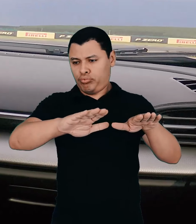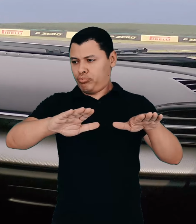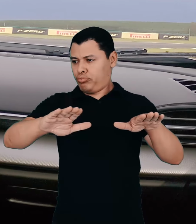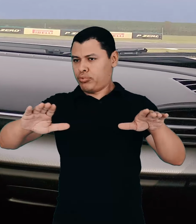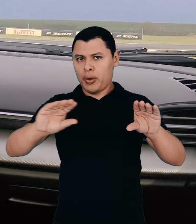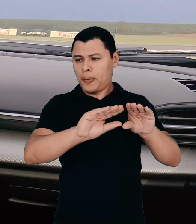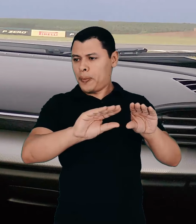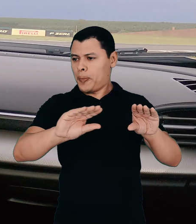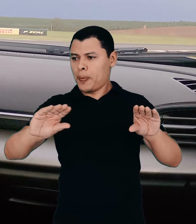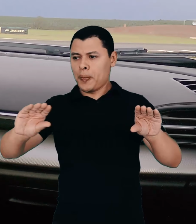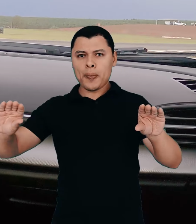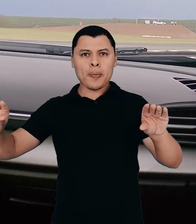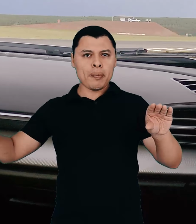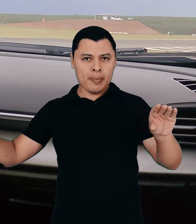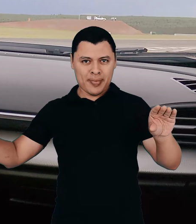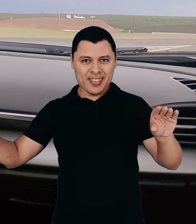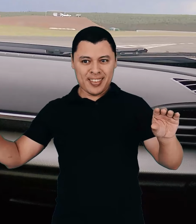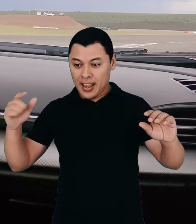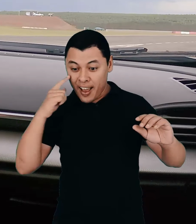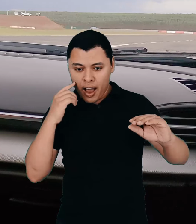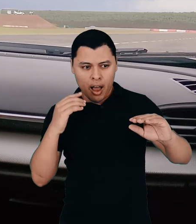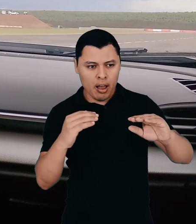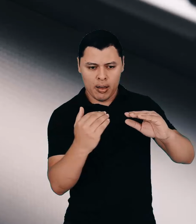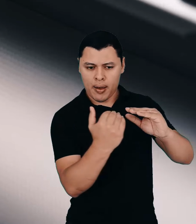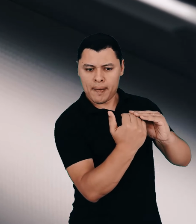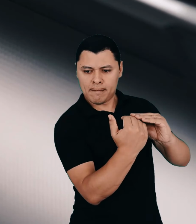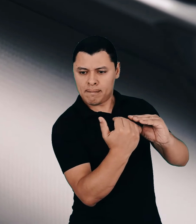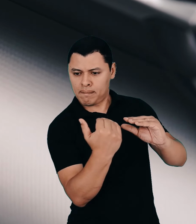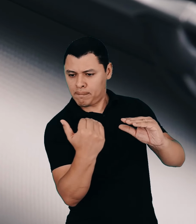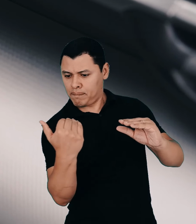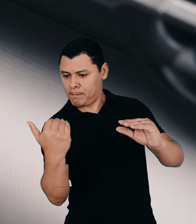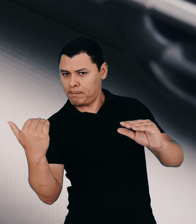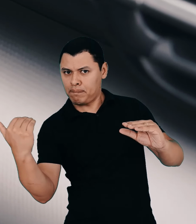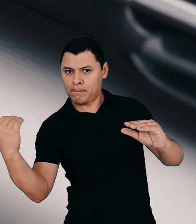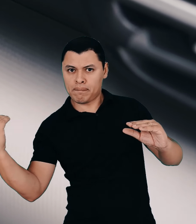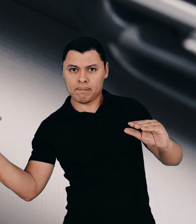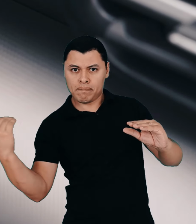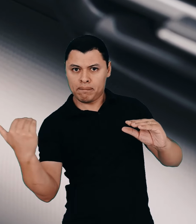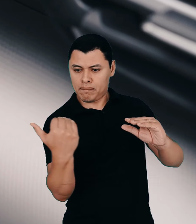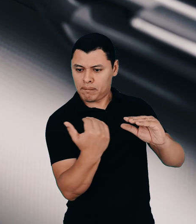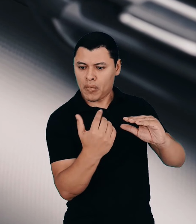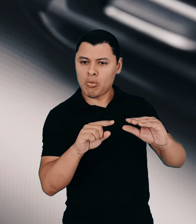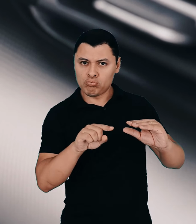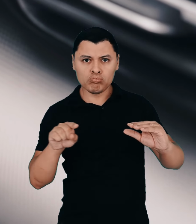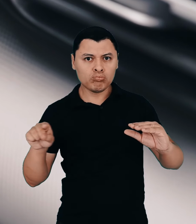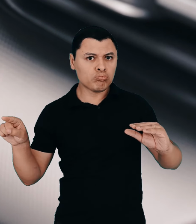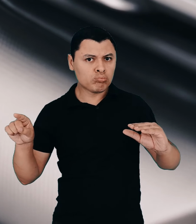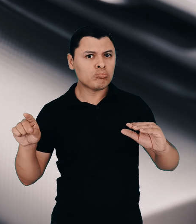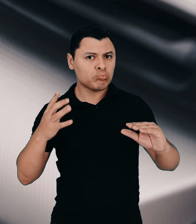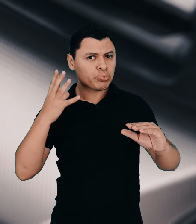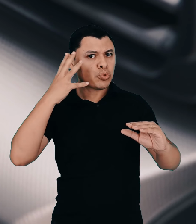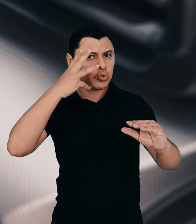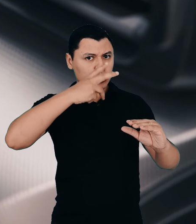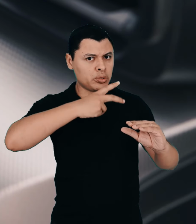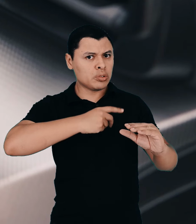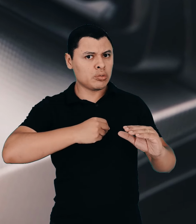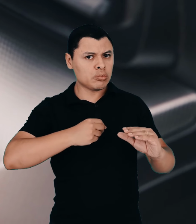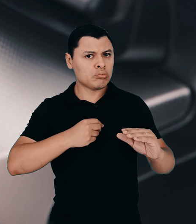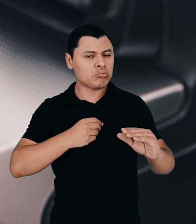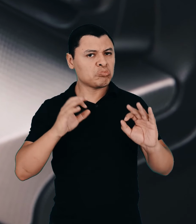toda muito grande. Então a gente tem aqui o que chamaram de asa, né, esse elemento aqui, esse outro elemento plano. Então, em termos de design, a gente tem uma solução muito